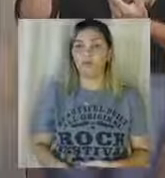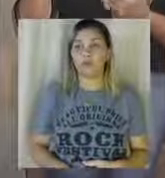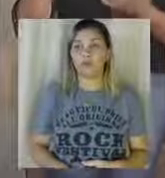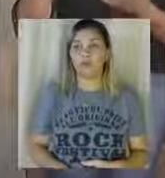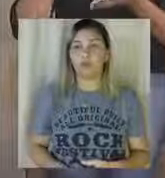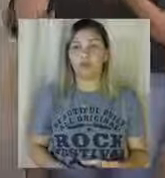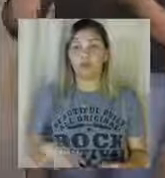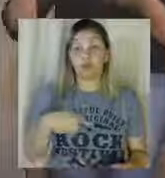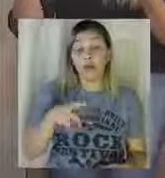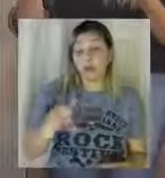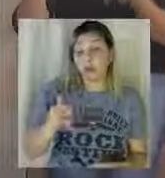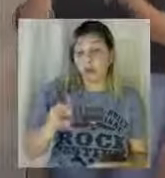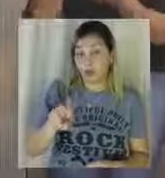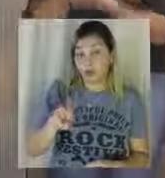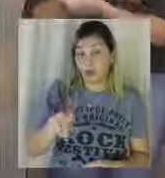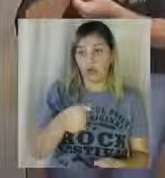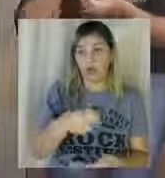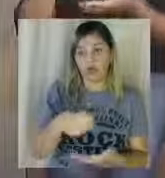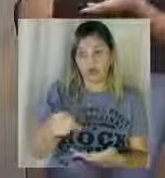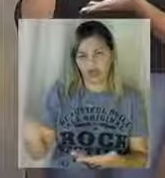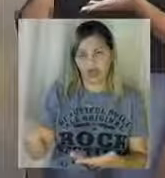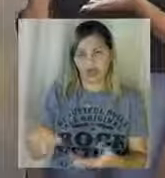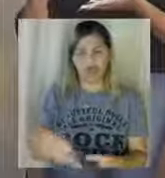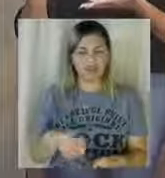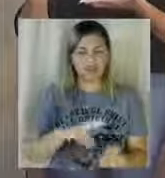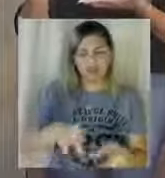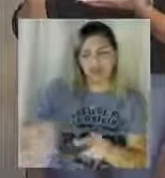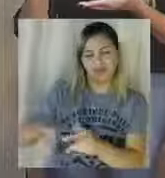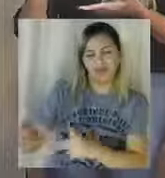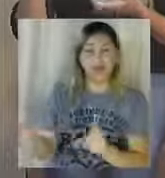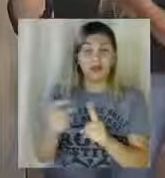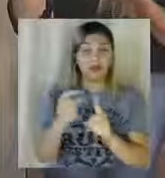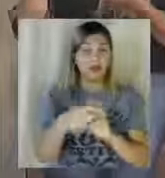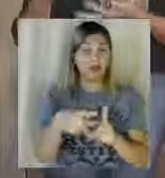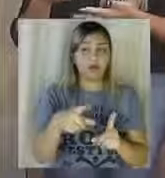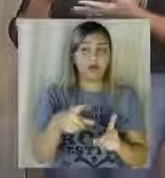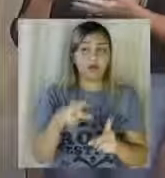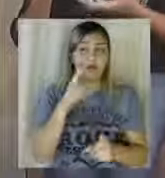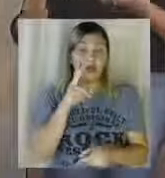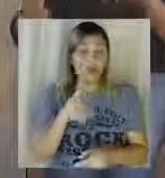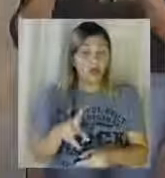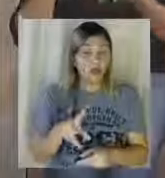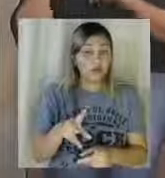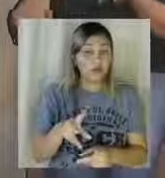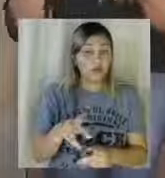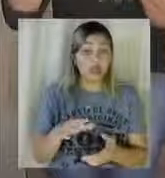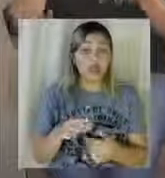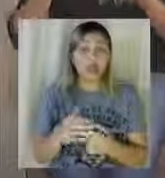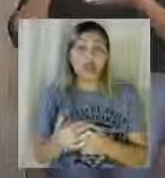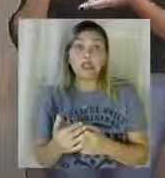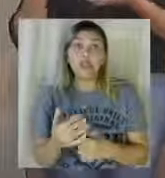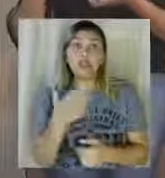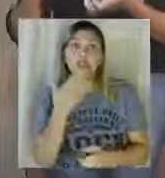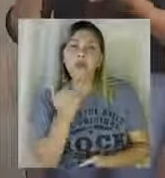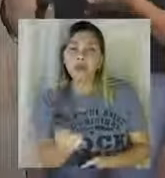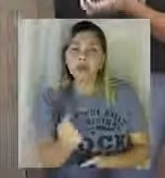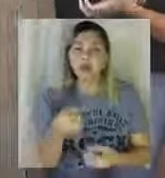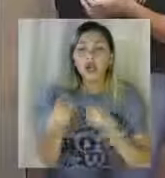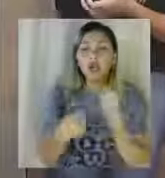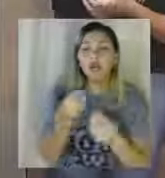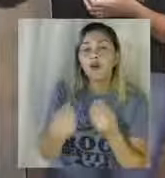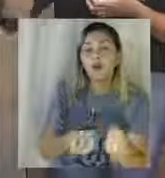Minha irmã escrevia muitas palavras e eu ouvia e me pedia para ela me explicar como